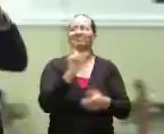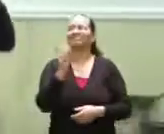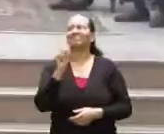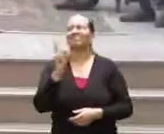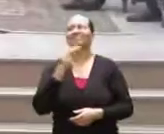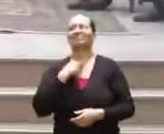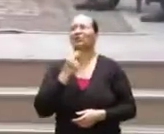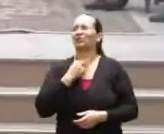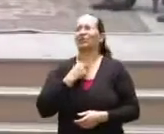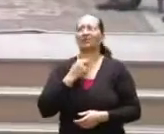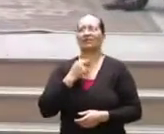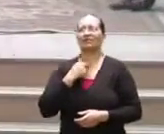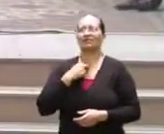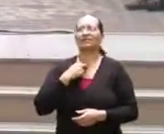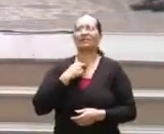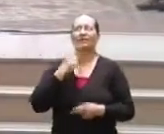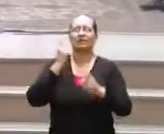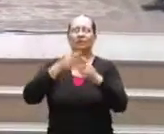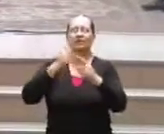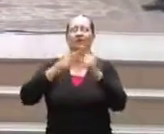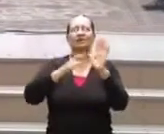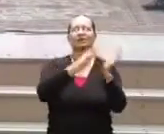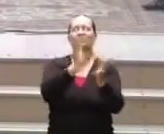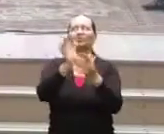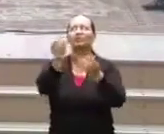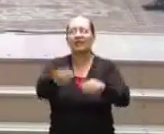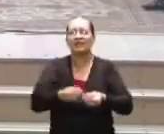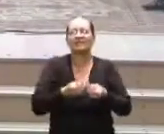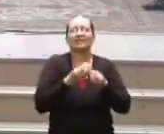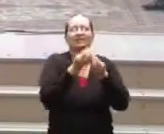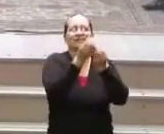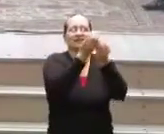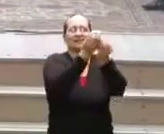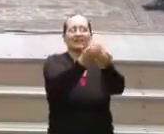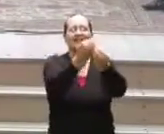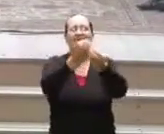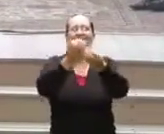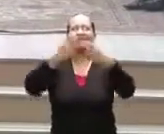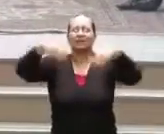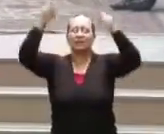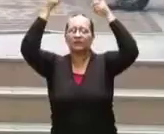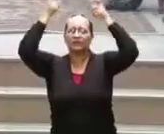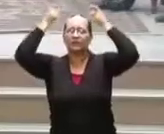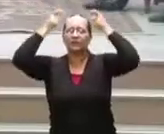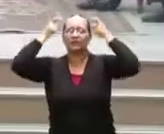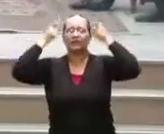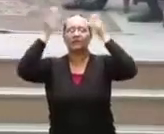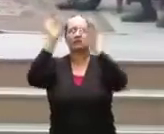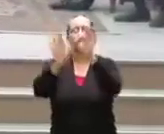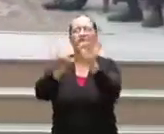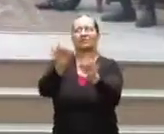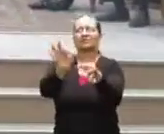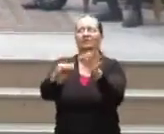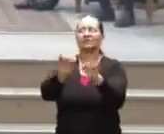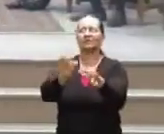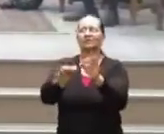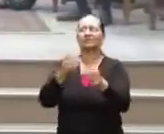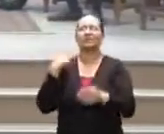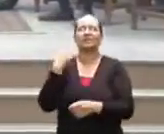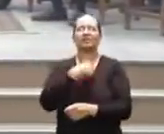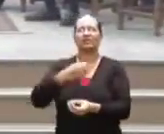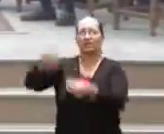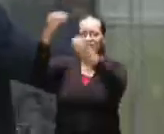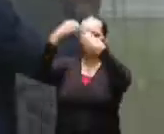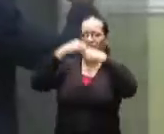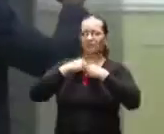coroa é Jesus que vai te dar. É Jesus que vai entregar. Nós vamos receber. Nós vamos receber. Por